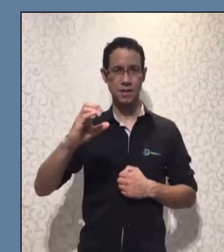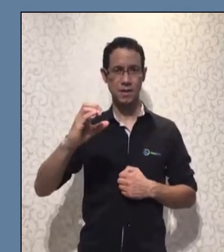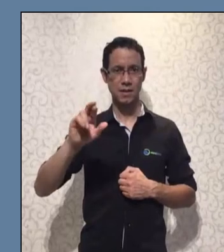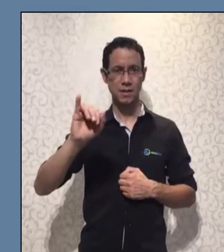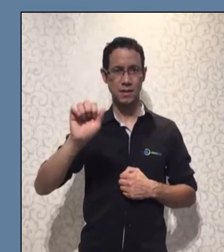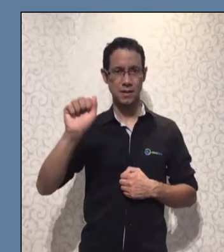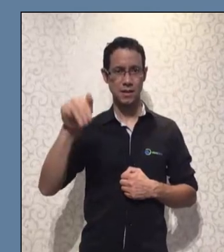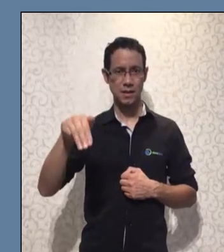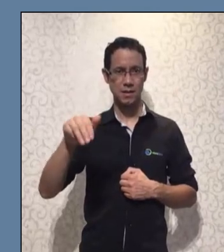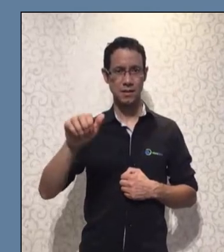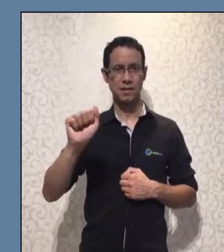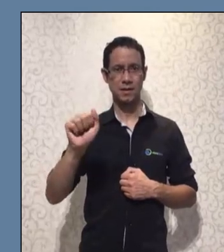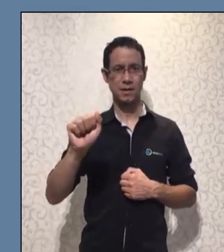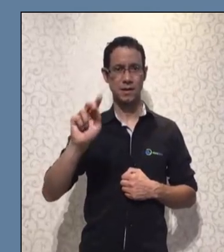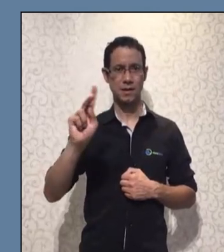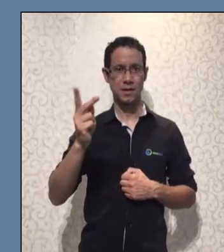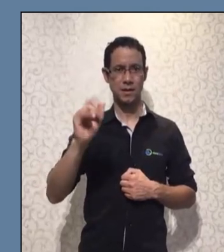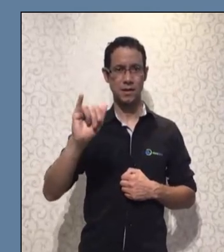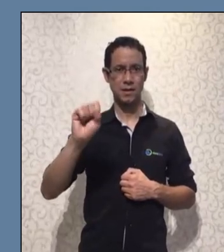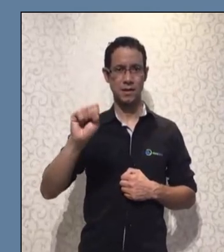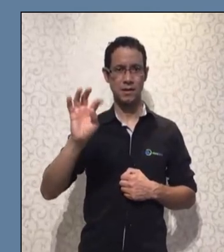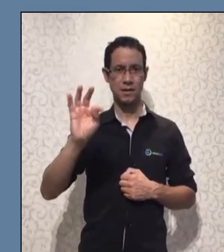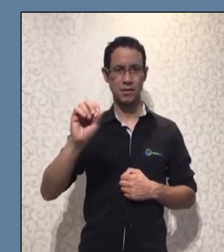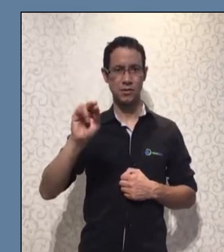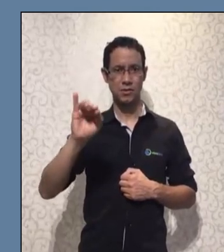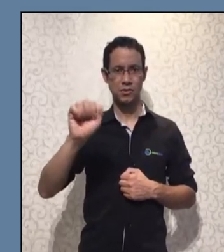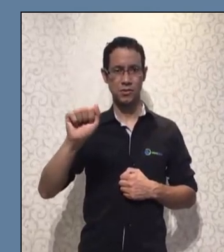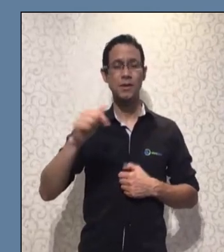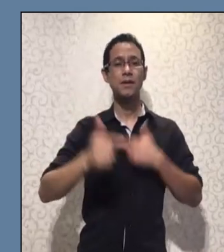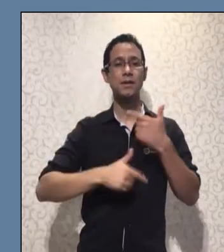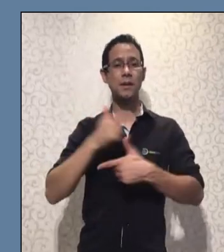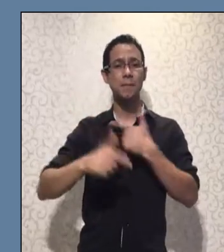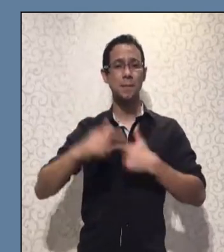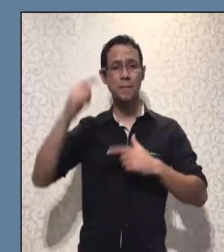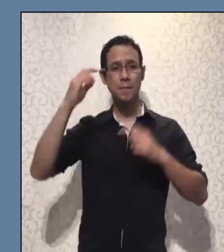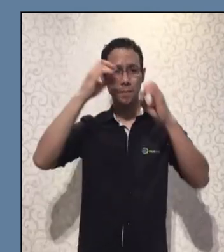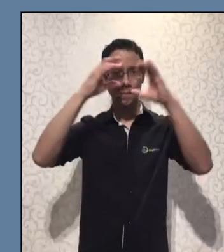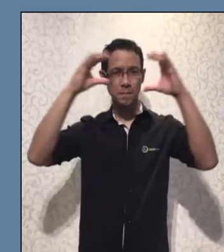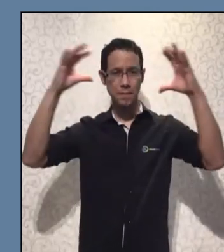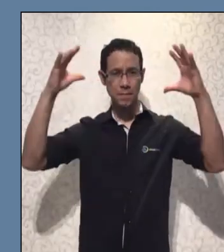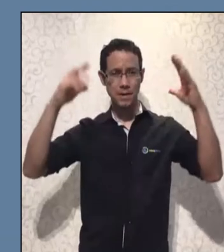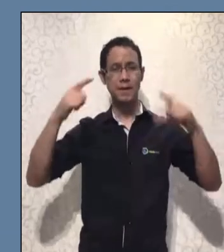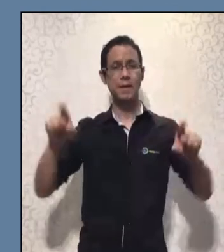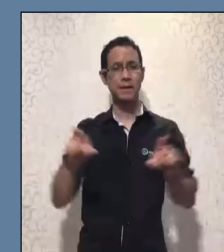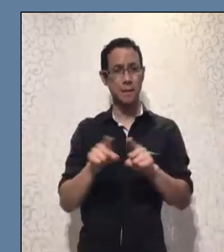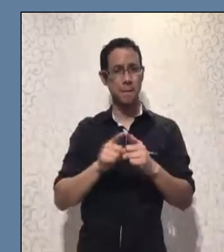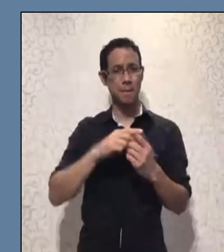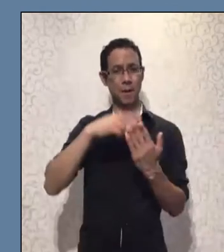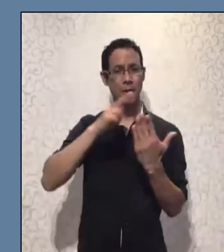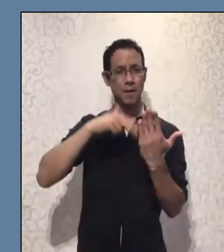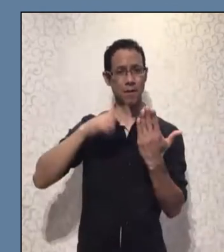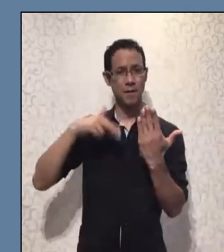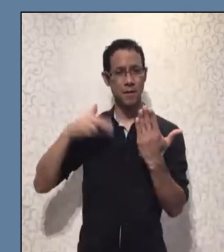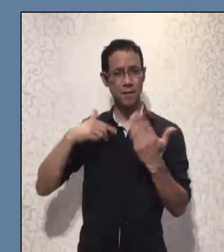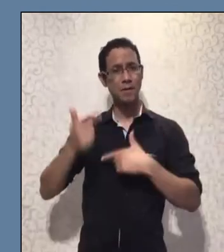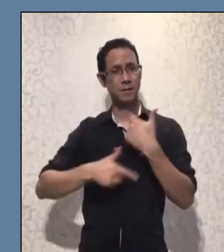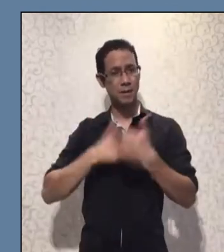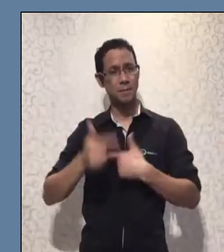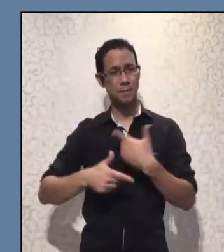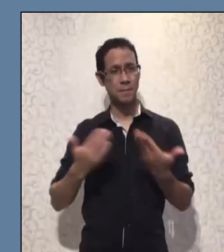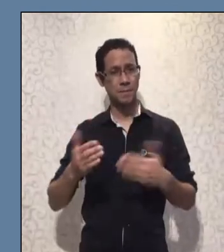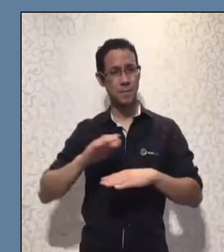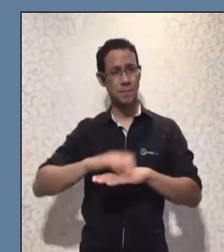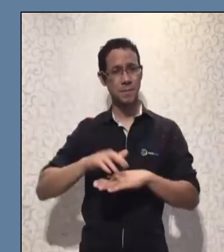do imaginário e com pintura histórica, e nós trouxemos para o museu, com essa exposição,